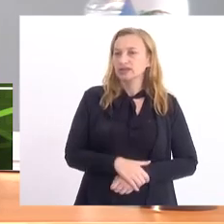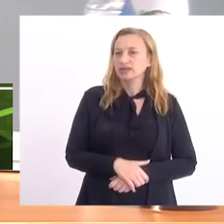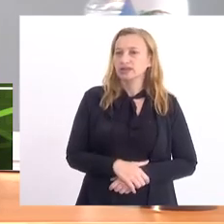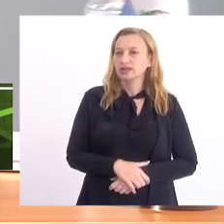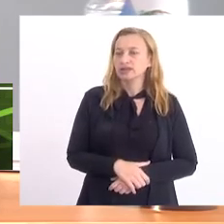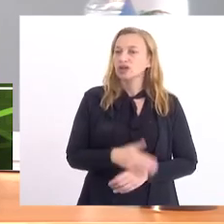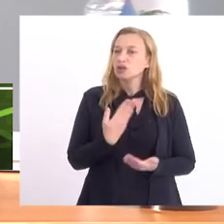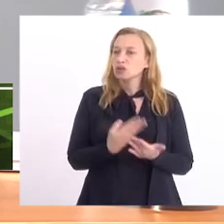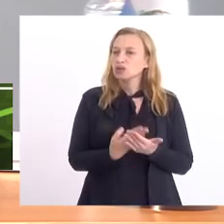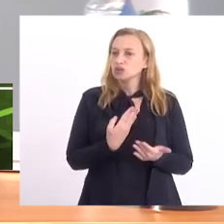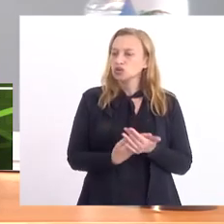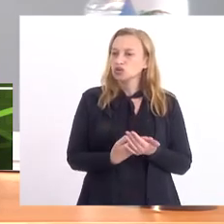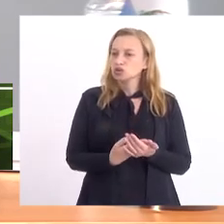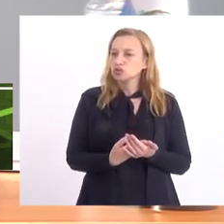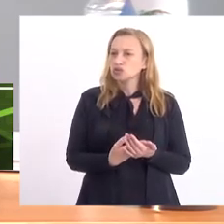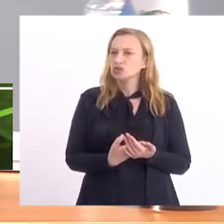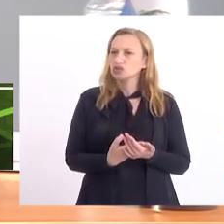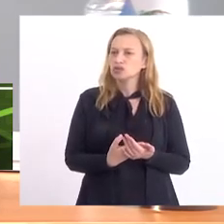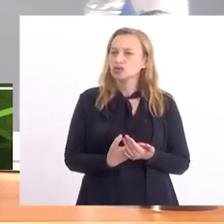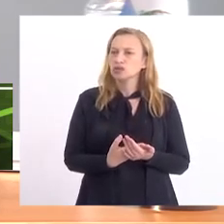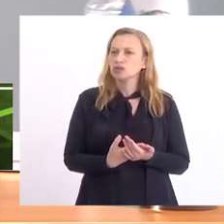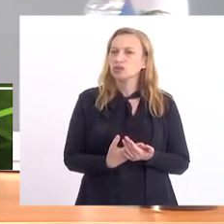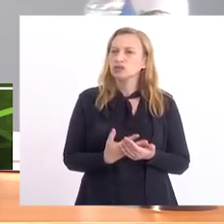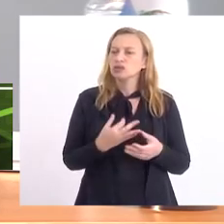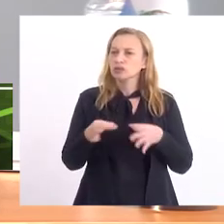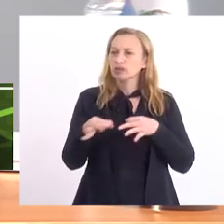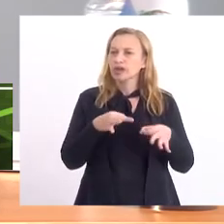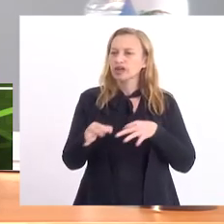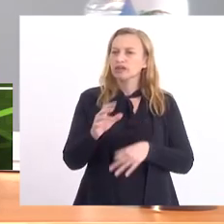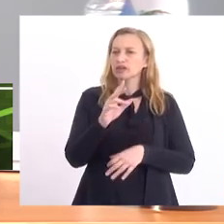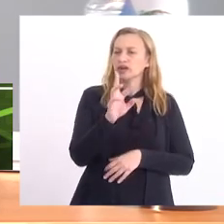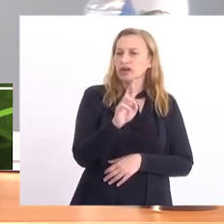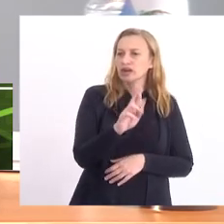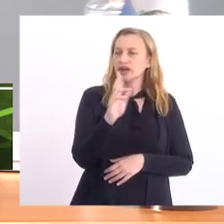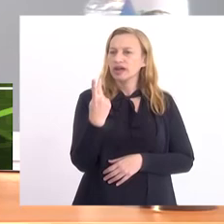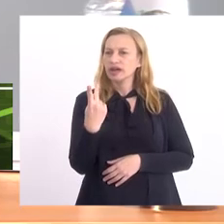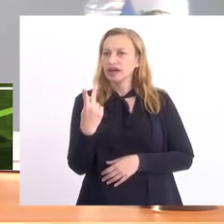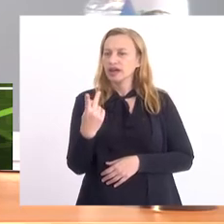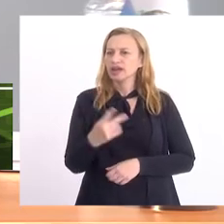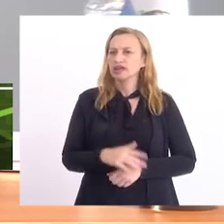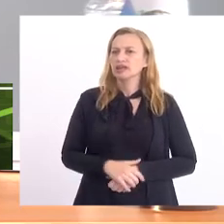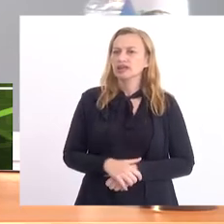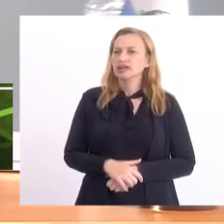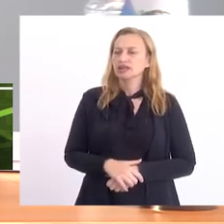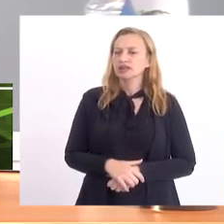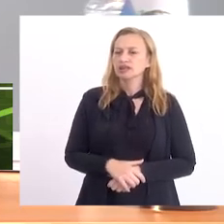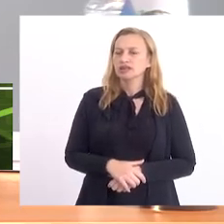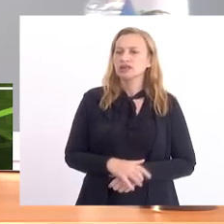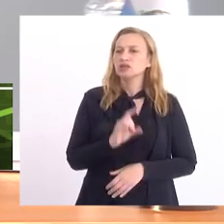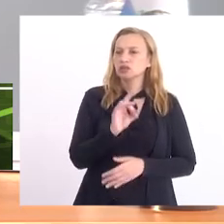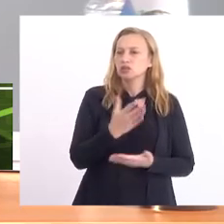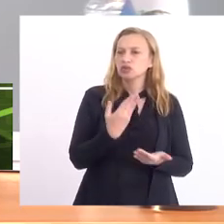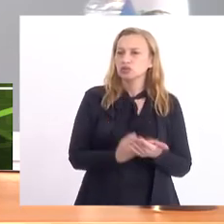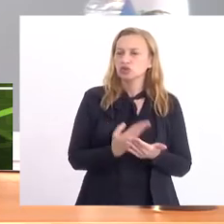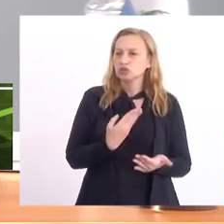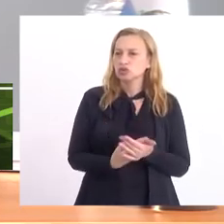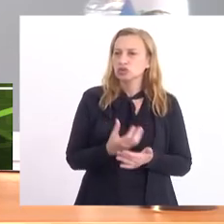No estudo feito pelo RH, o Silvio, que é o coordenador, está aqui, o último estudo que a gente tem,